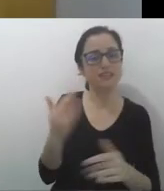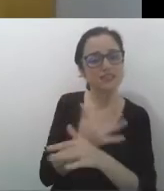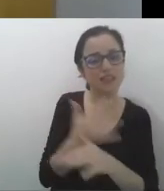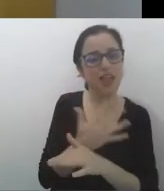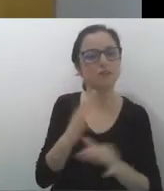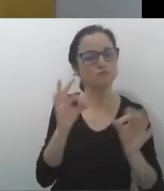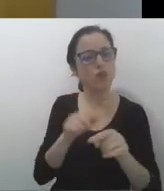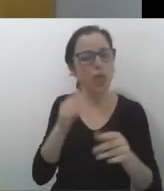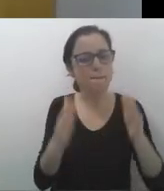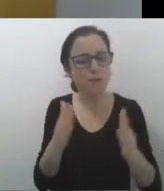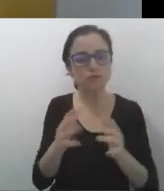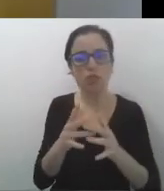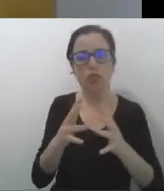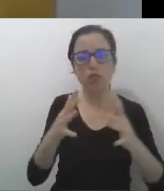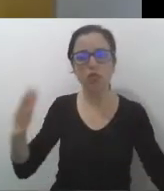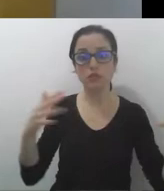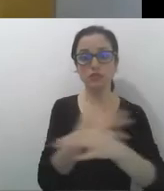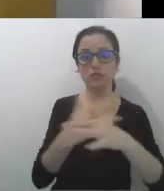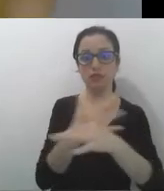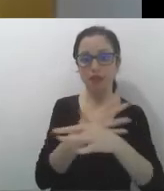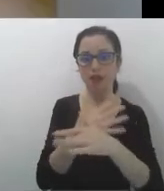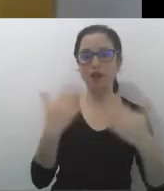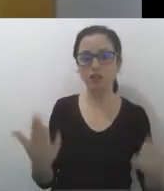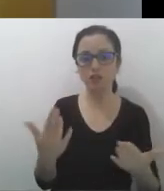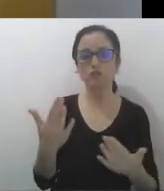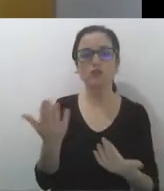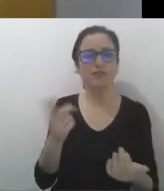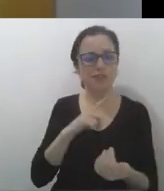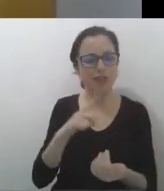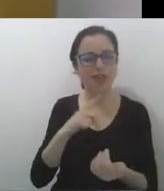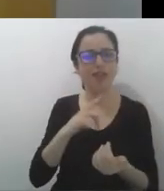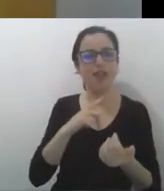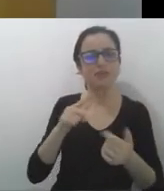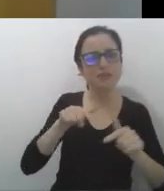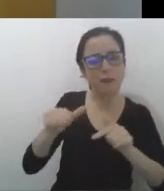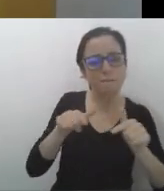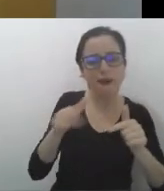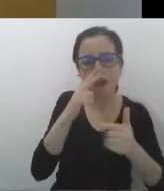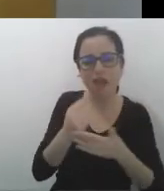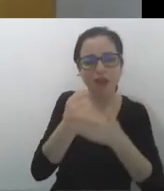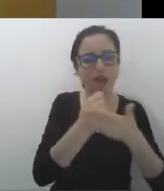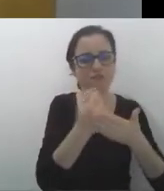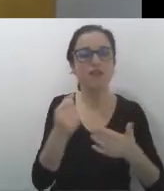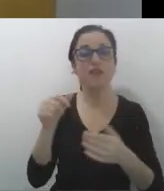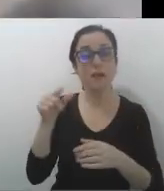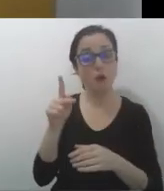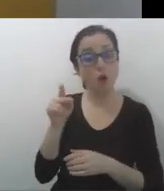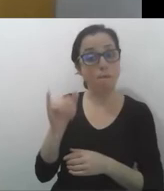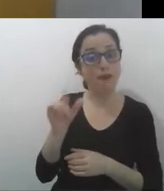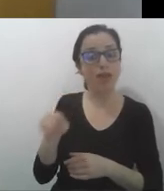cidades, justamente nesse período de crescimento das cidades, em que você tem uma série de serviços, enfim. Mas a Kombi,